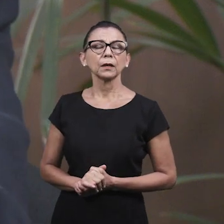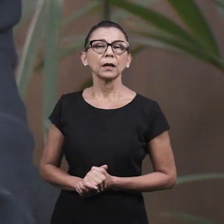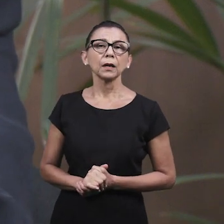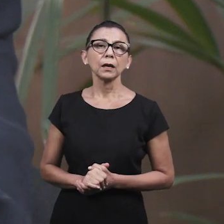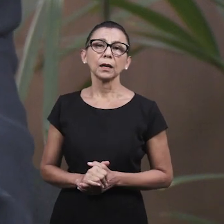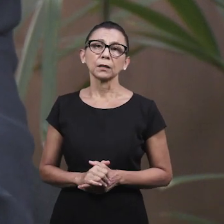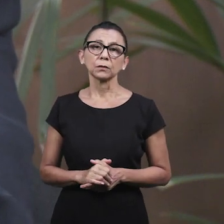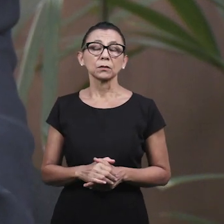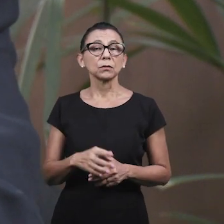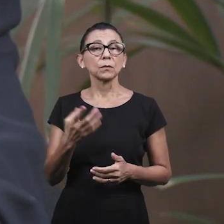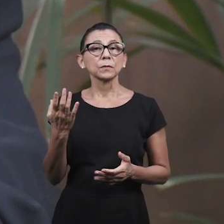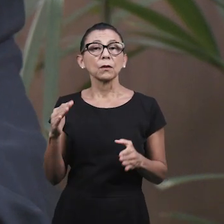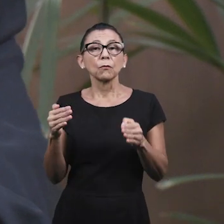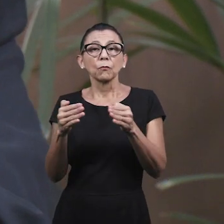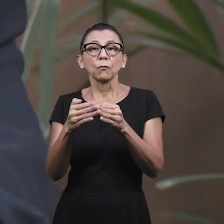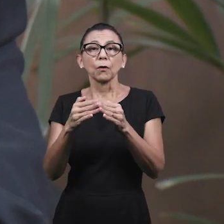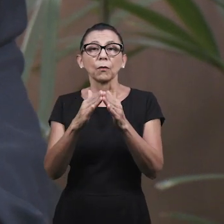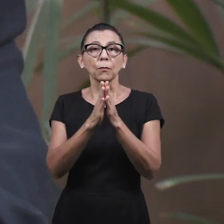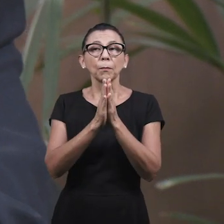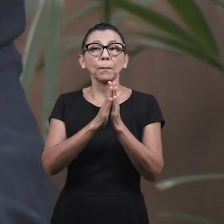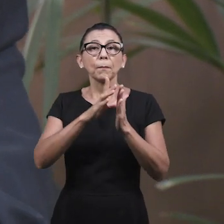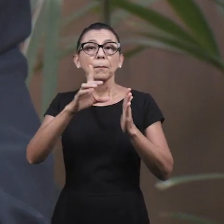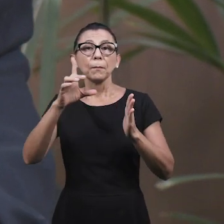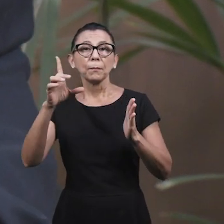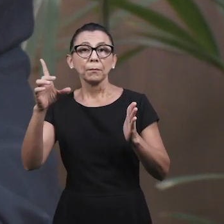para a Bíblia. Não tinha isso.